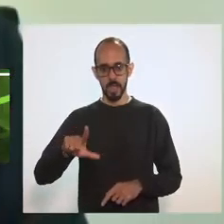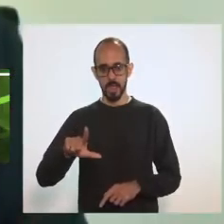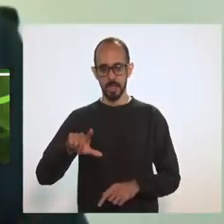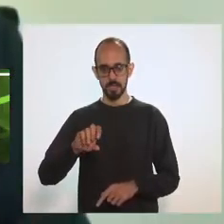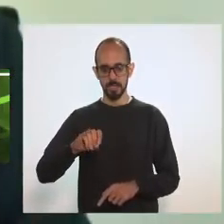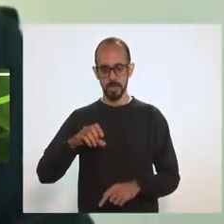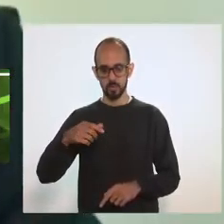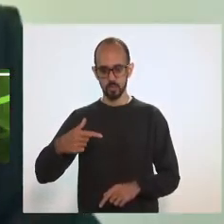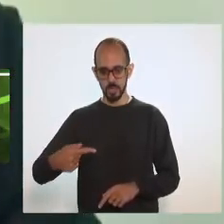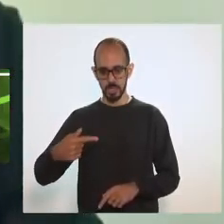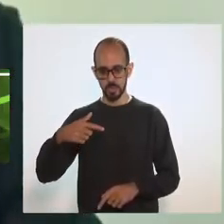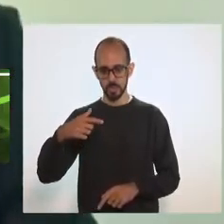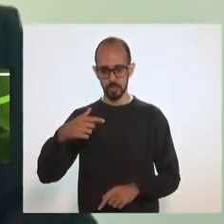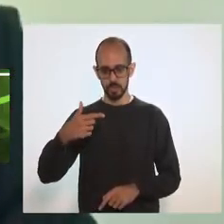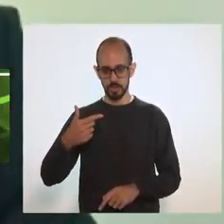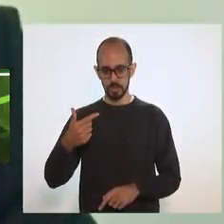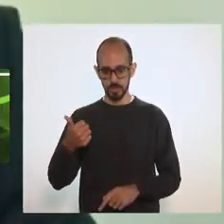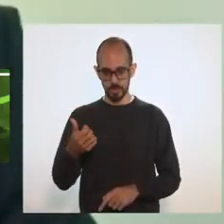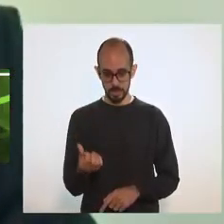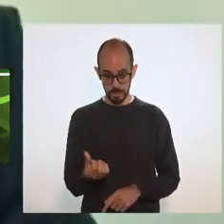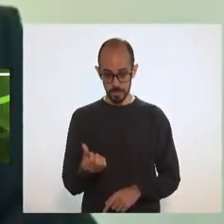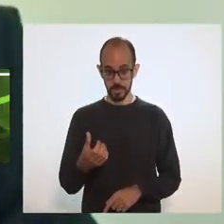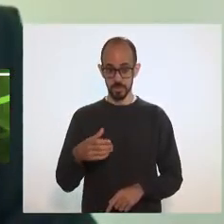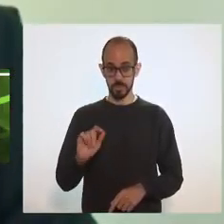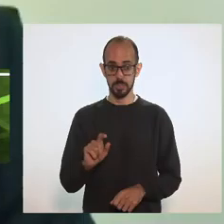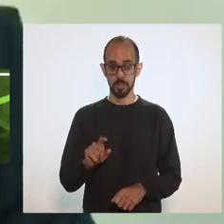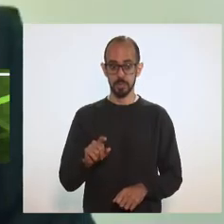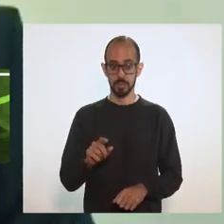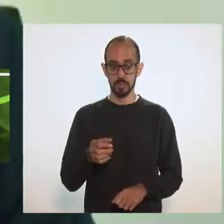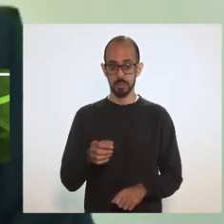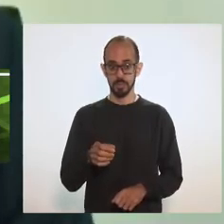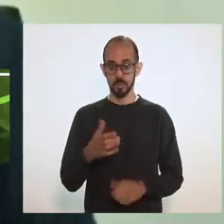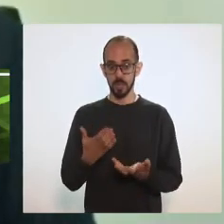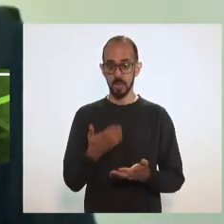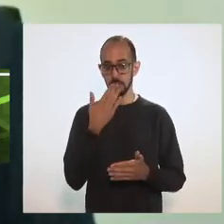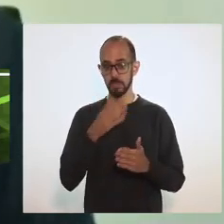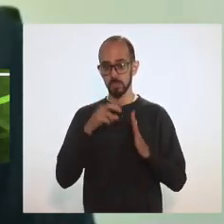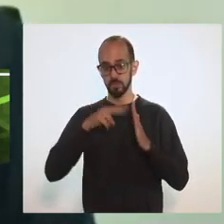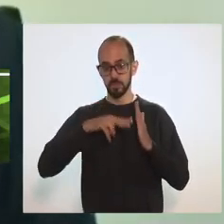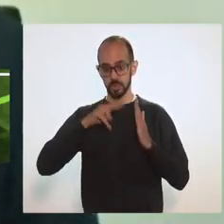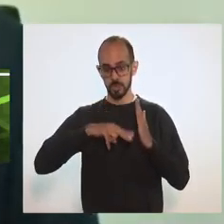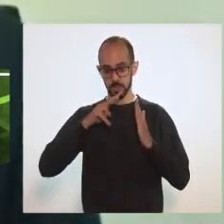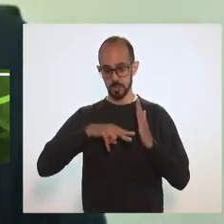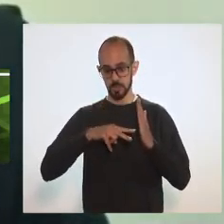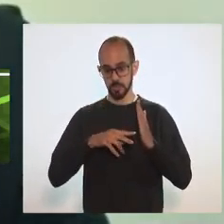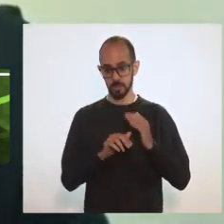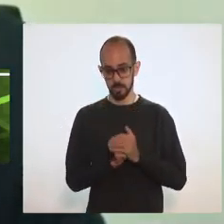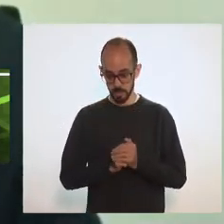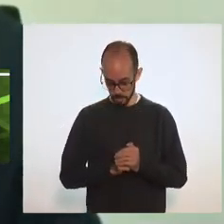análise... Ortográfica. Ortográfica. 40 da pauta, relator deputado Rosenberg